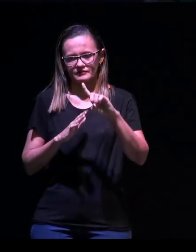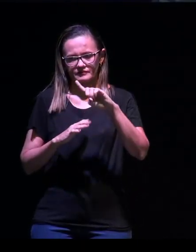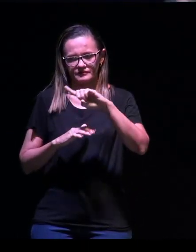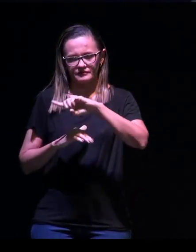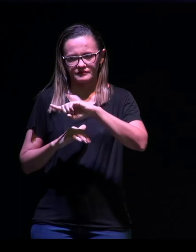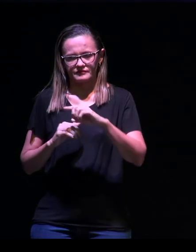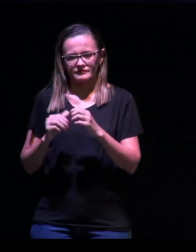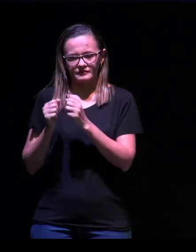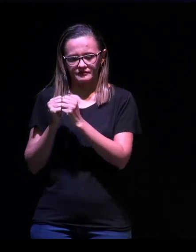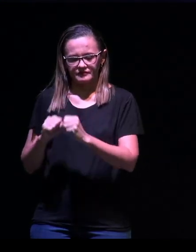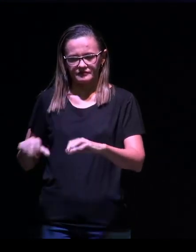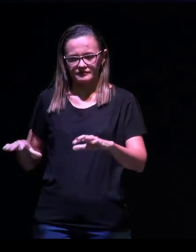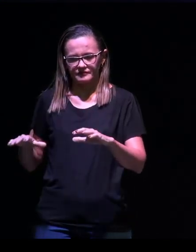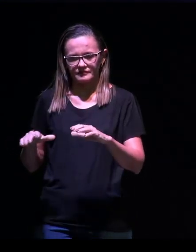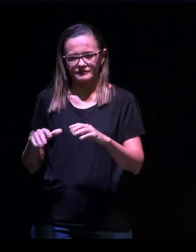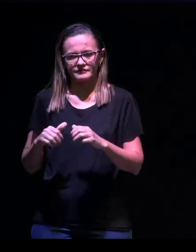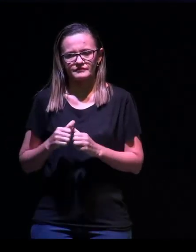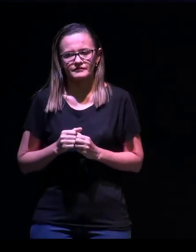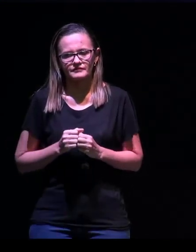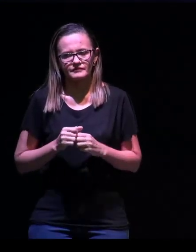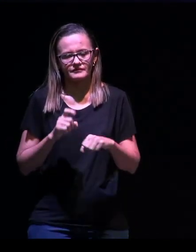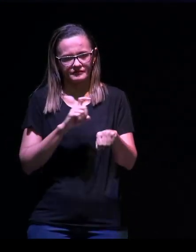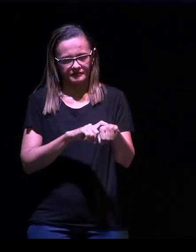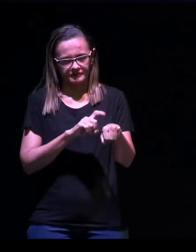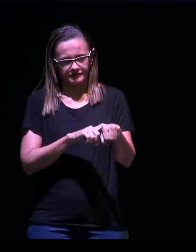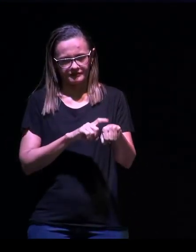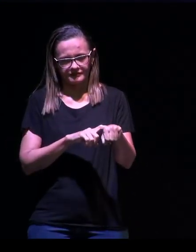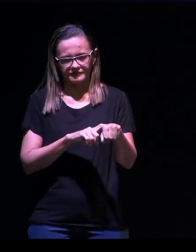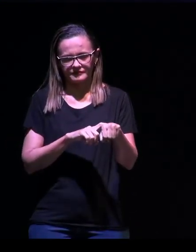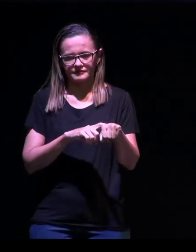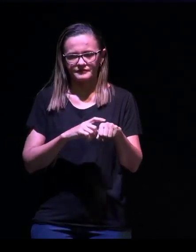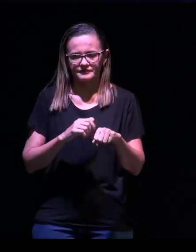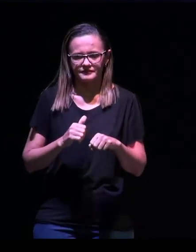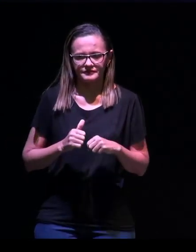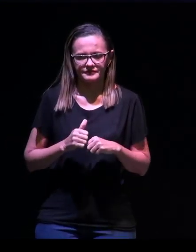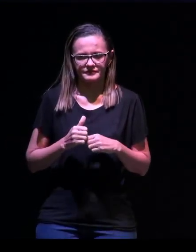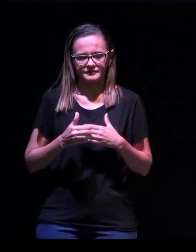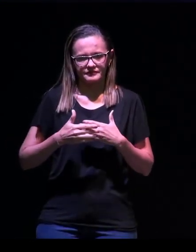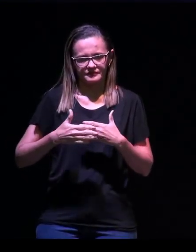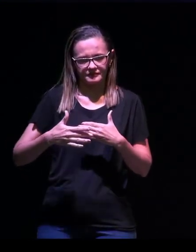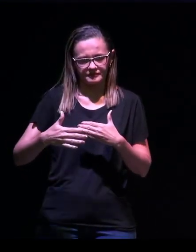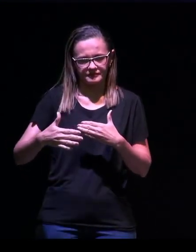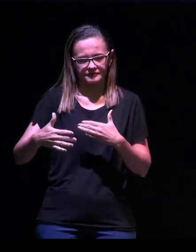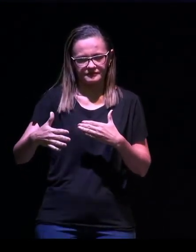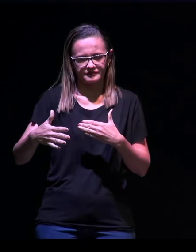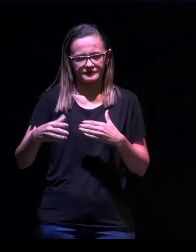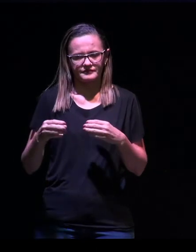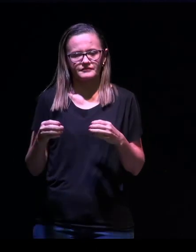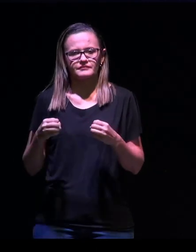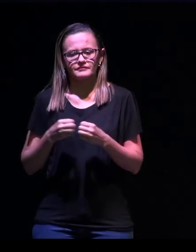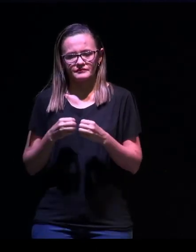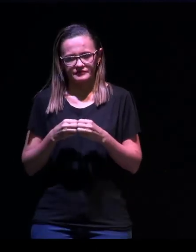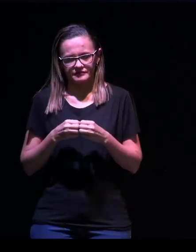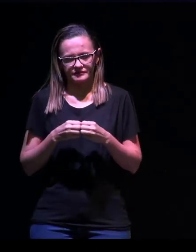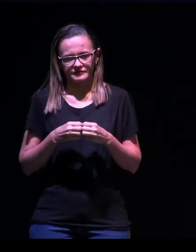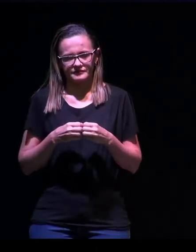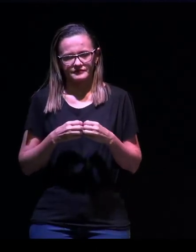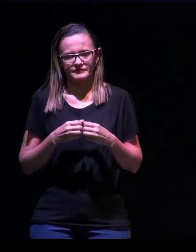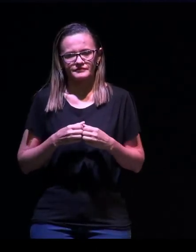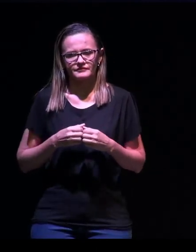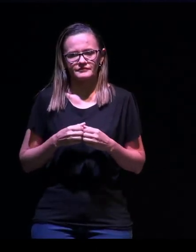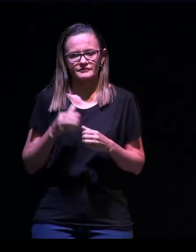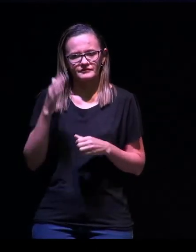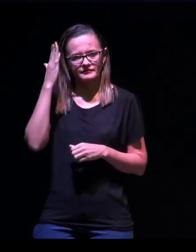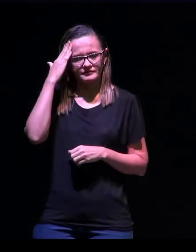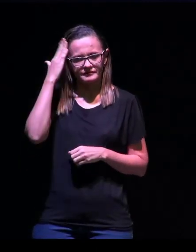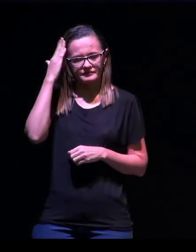veem, ele vai estourar a bomba atômica a qualquer hora. Então eles julgam pelo perigo que o mundo está vivendo, e sabe quantos segundos está